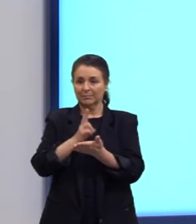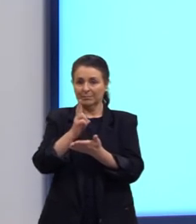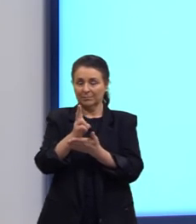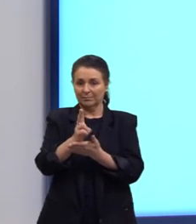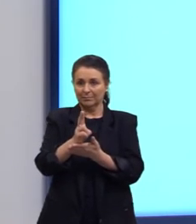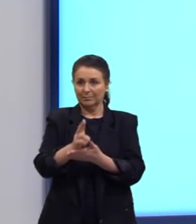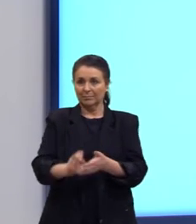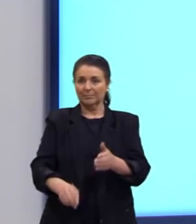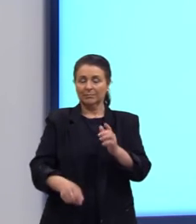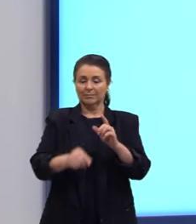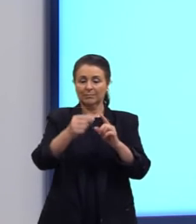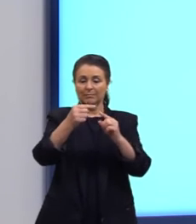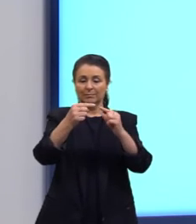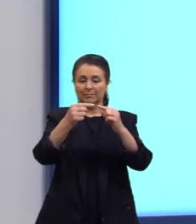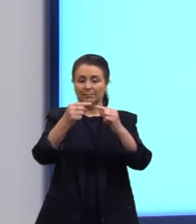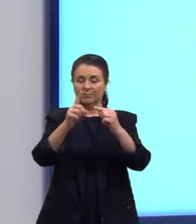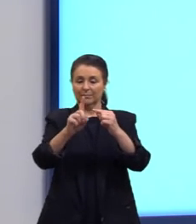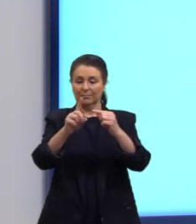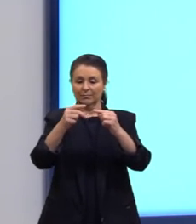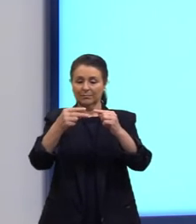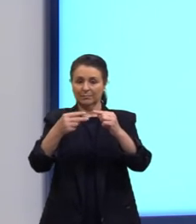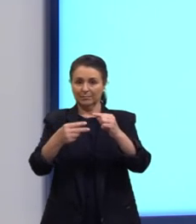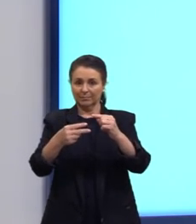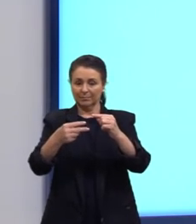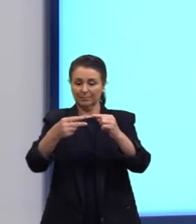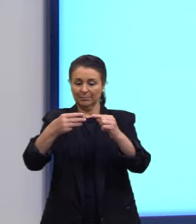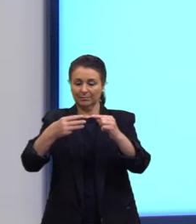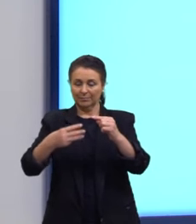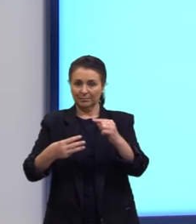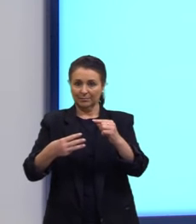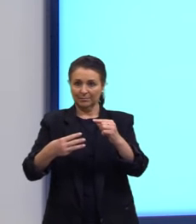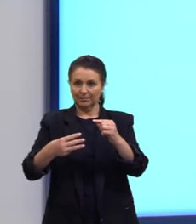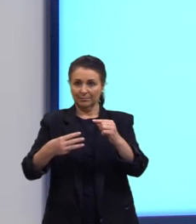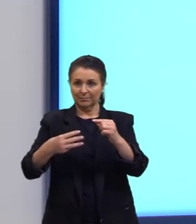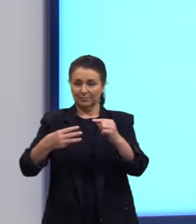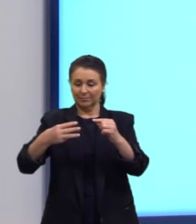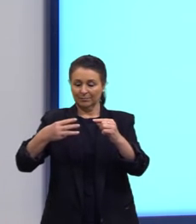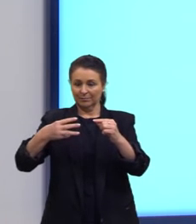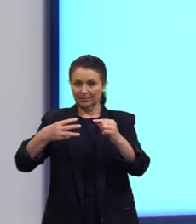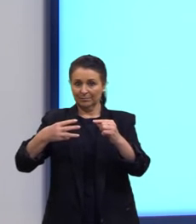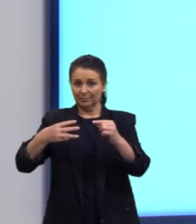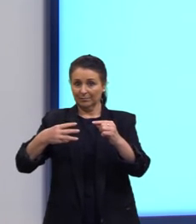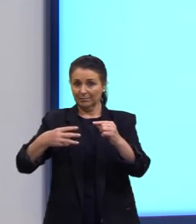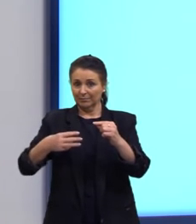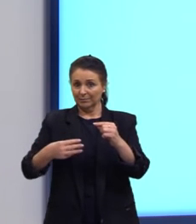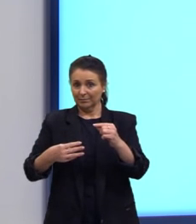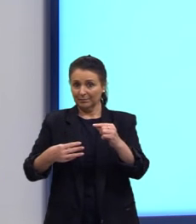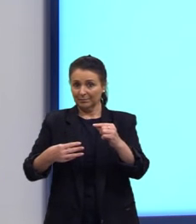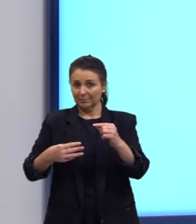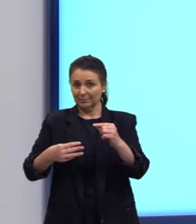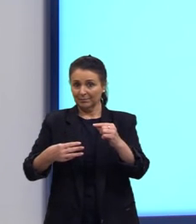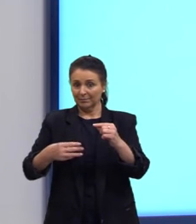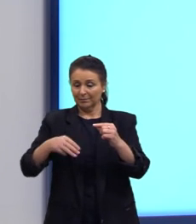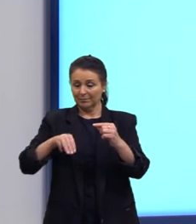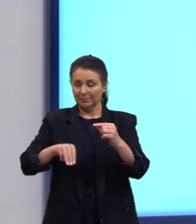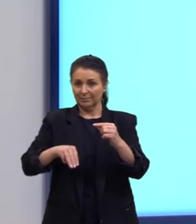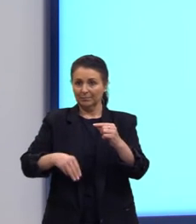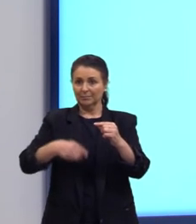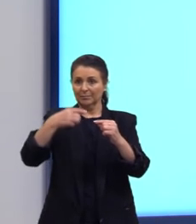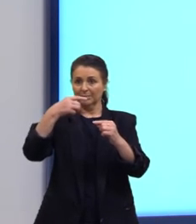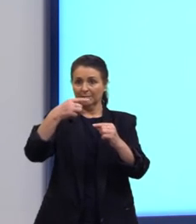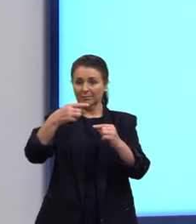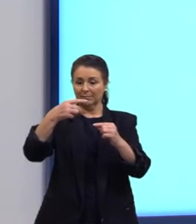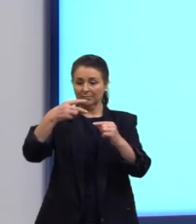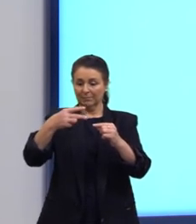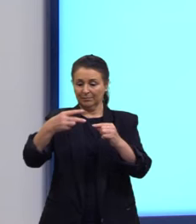a linha 1 linha 2 linha 3 Até chegar na última linha que seria linha M E